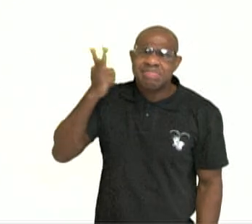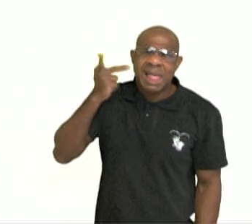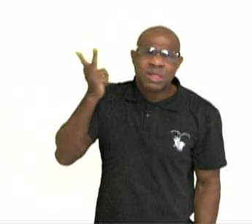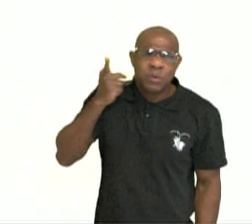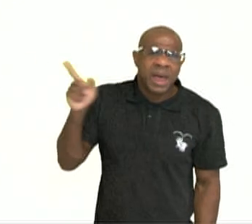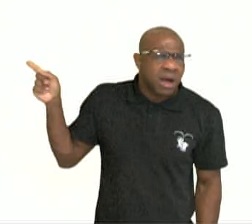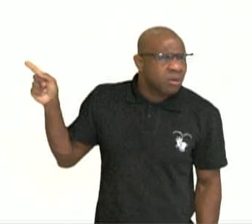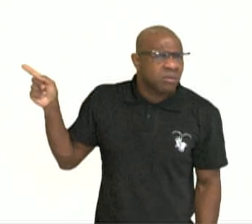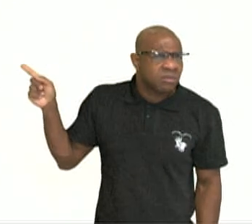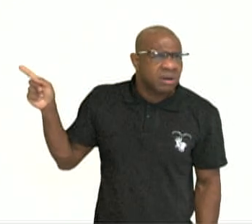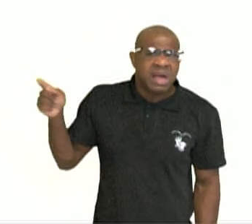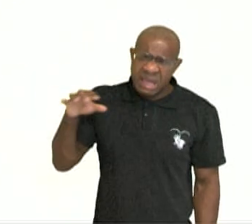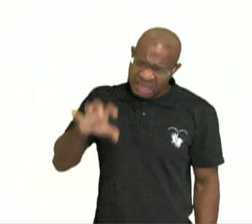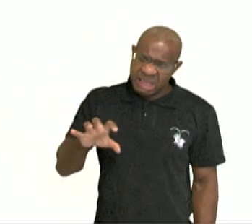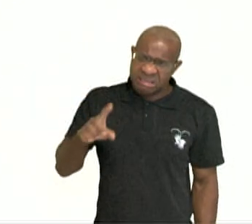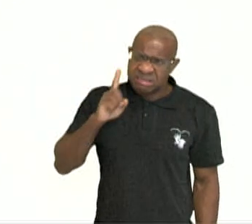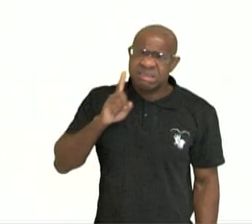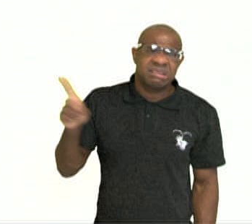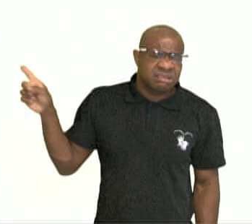que é assim esse ambiente?